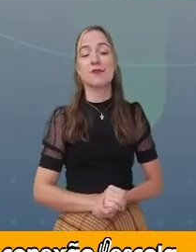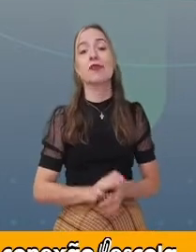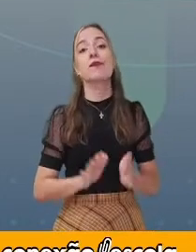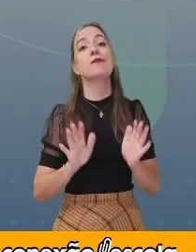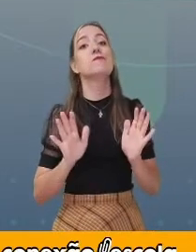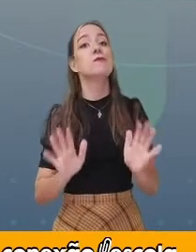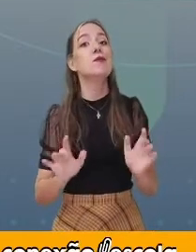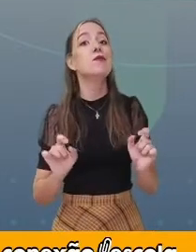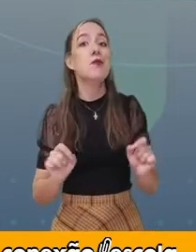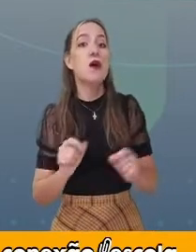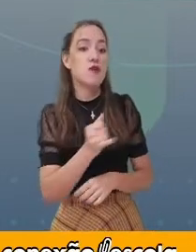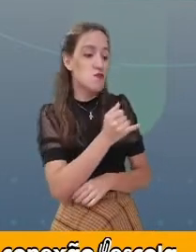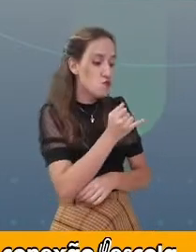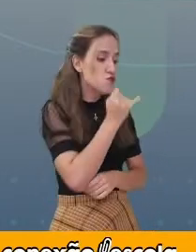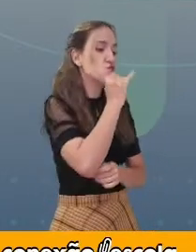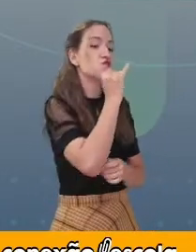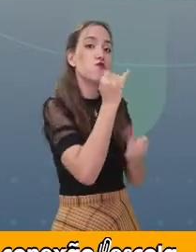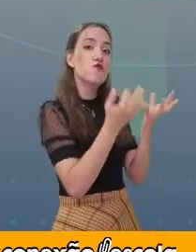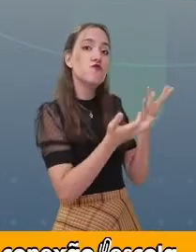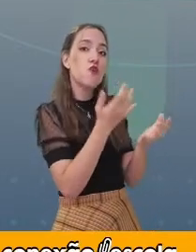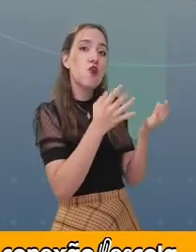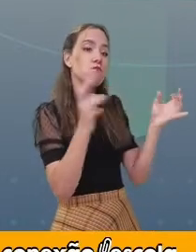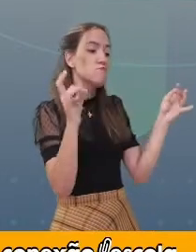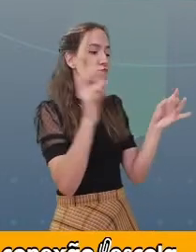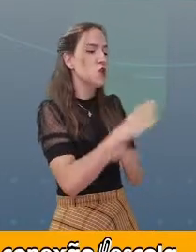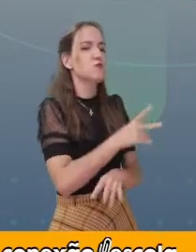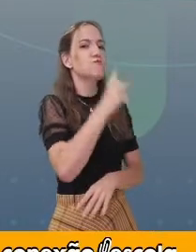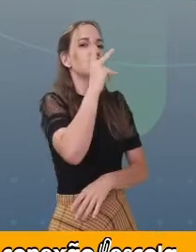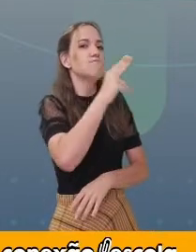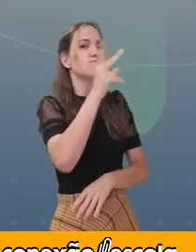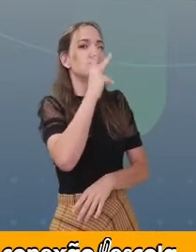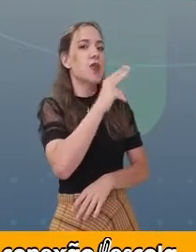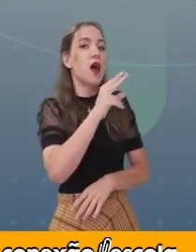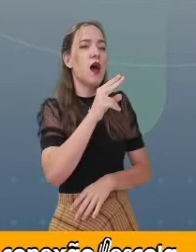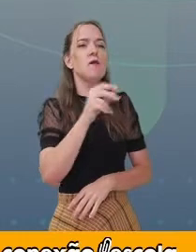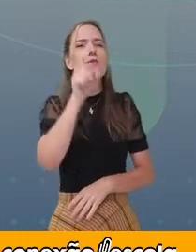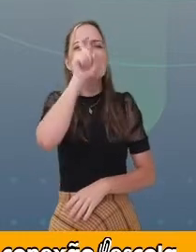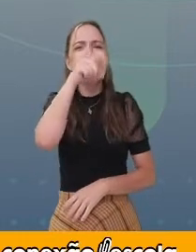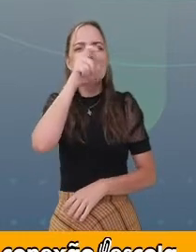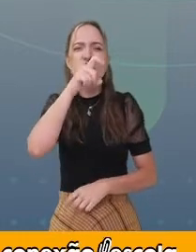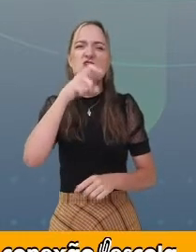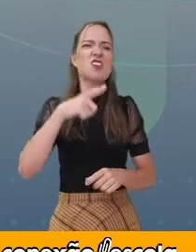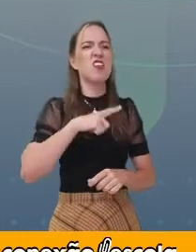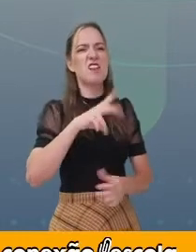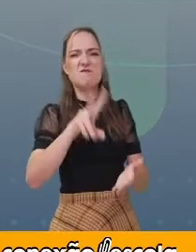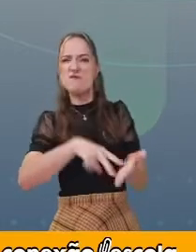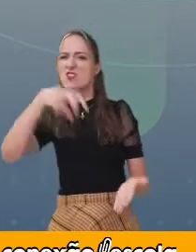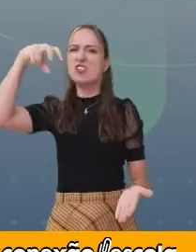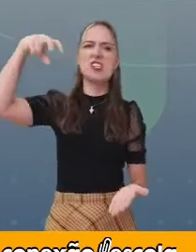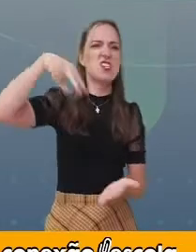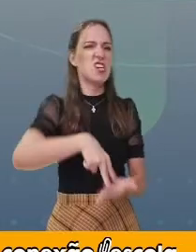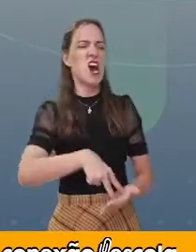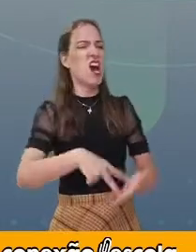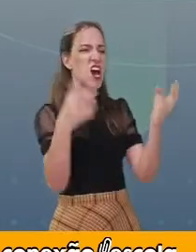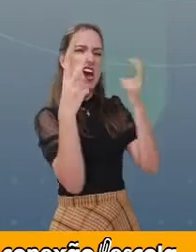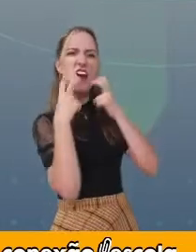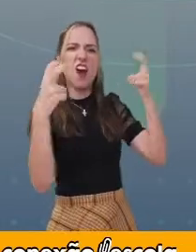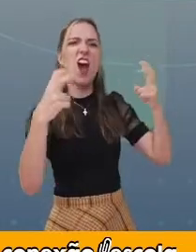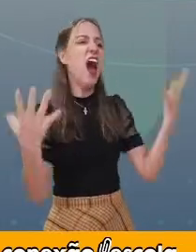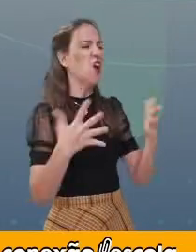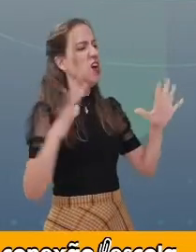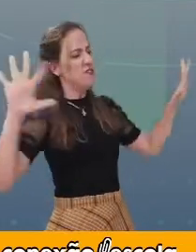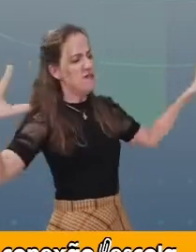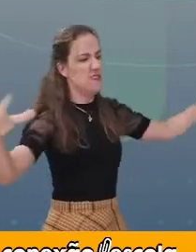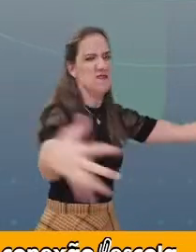Mas assim que o cachimbo estava aceso, Salomé atirou-o no chão e gritou: agora